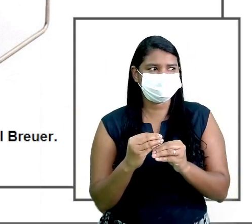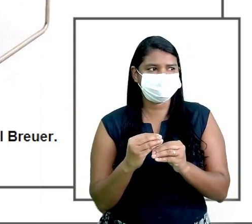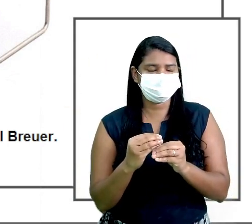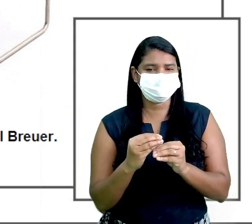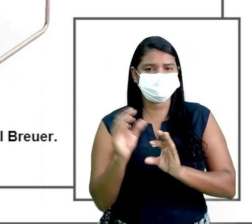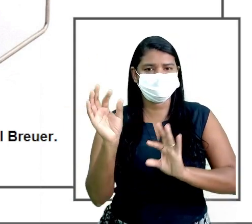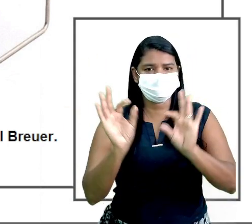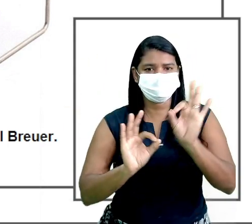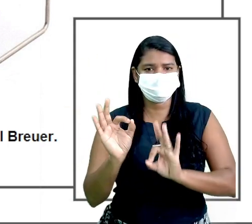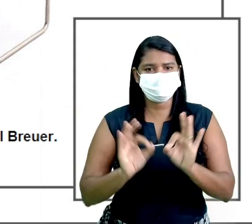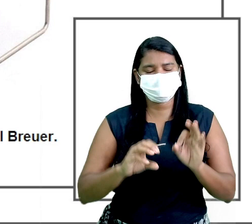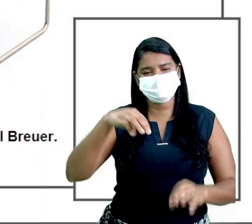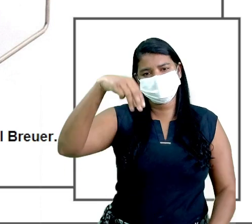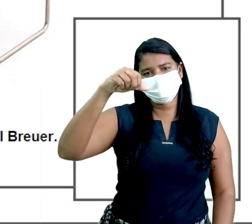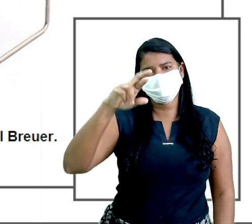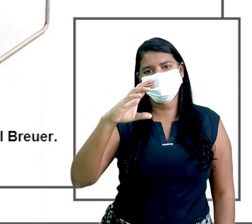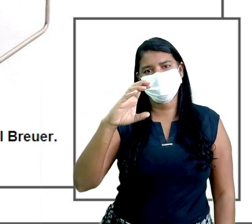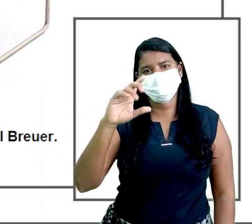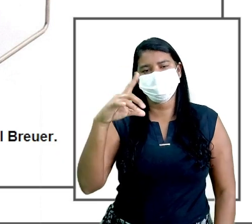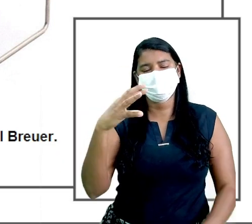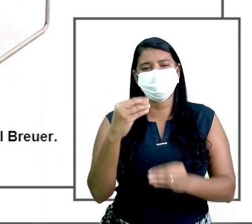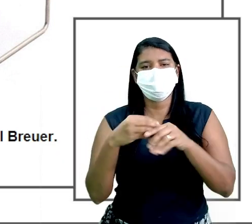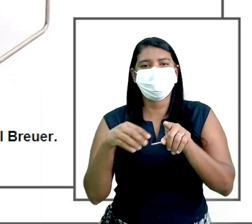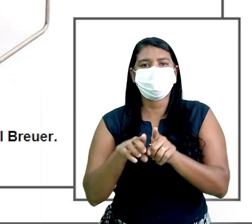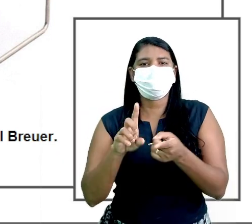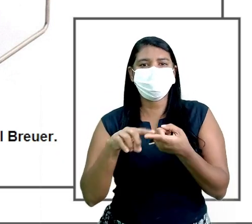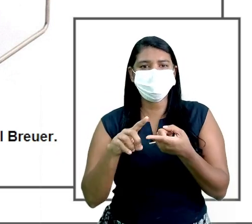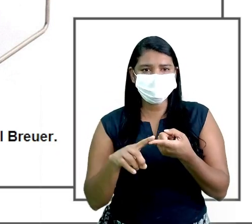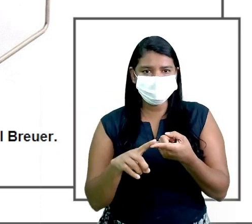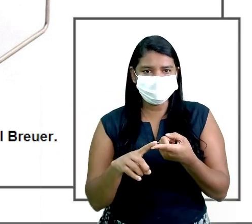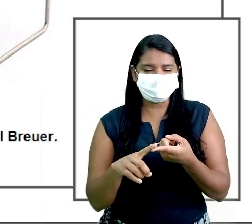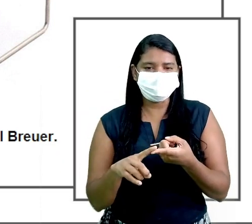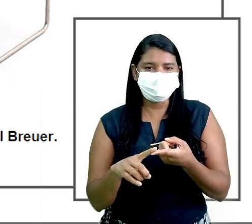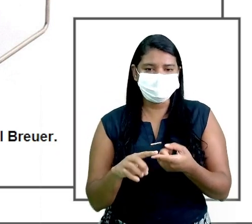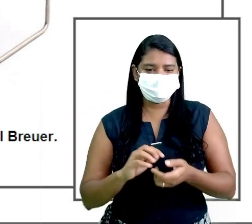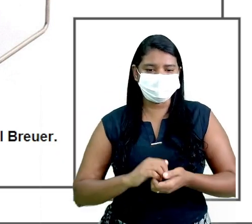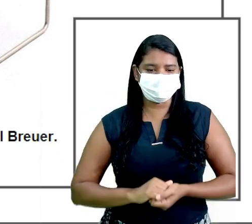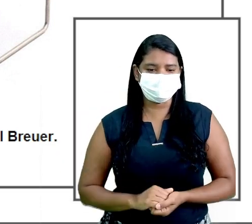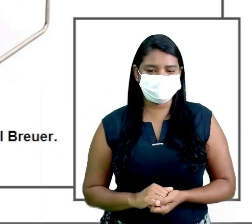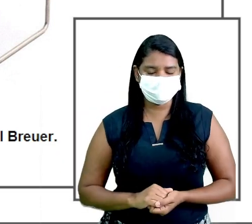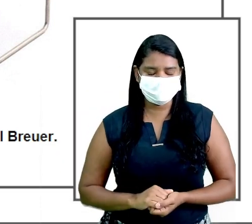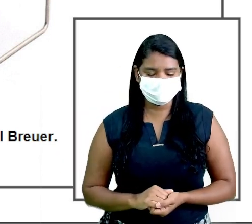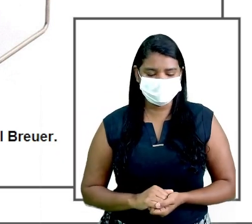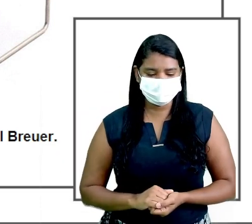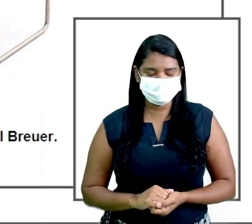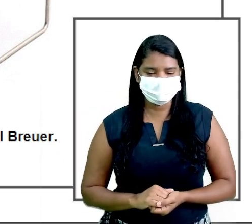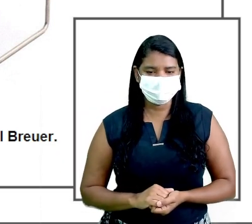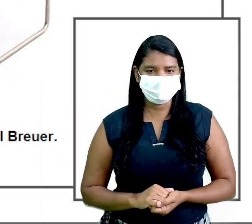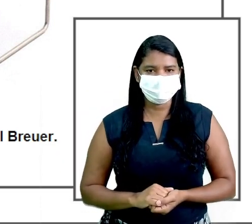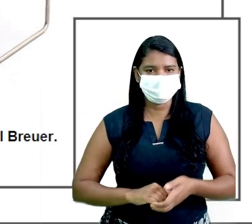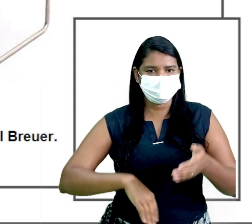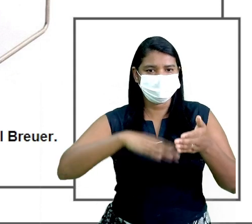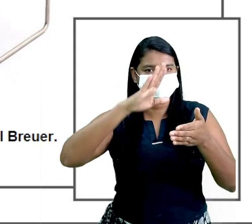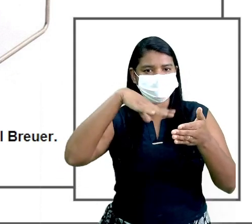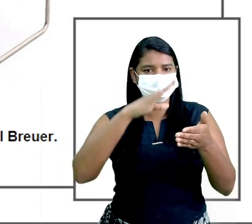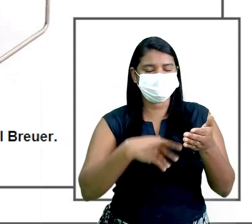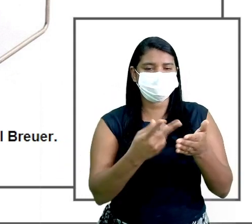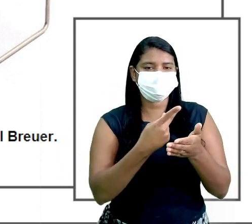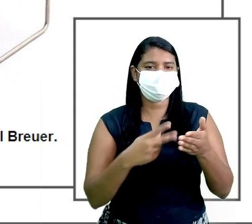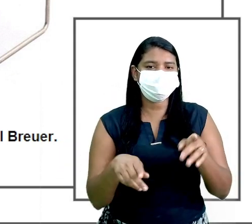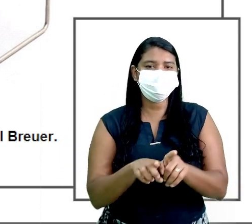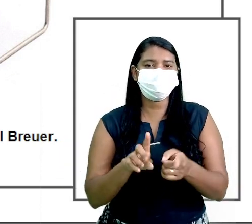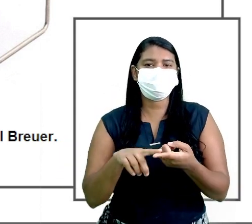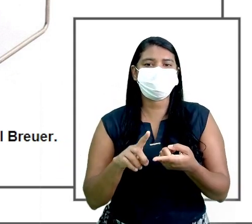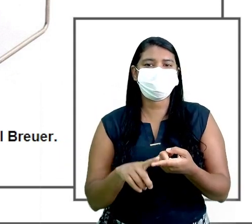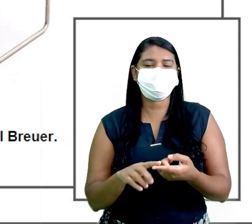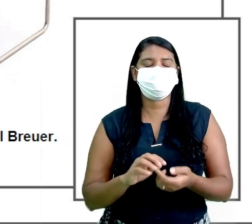projetada por Marcel Boyer, né? E tem esse nome Vassili em homenagem ao amigo dele, Vassili Kandinsky, né? o célebre pintor, né? Então,